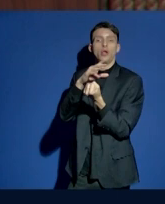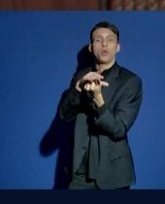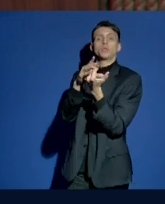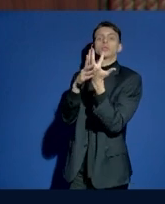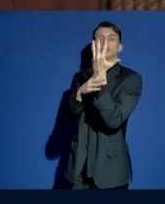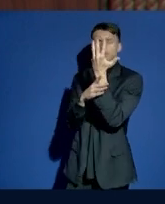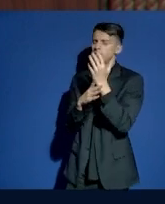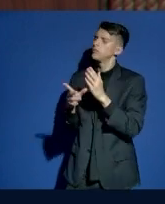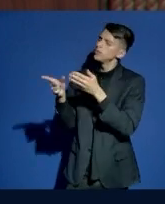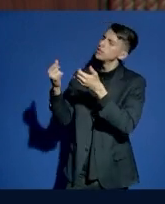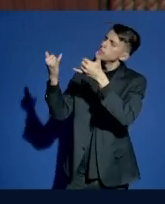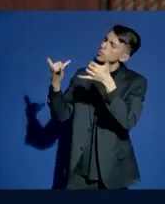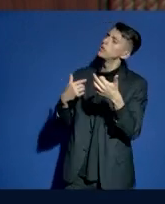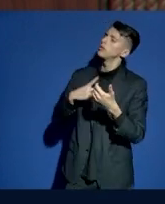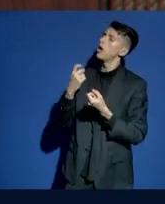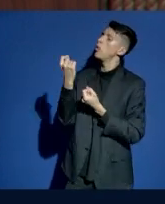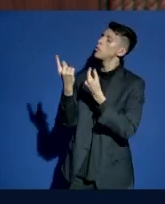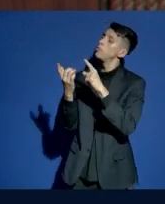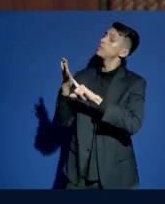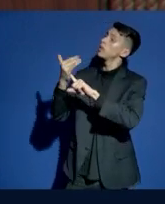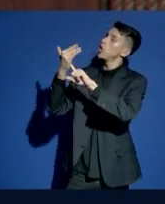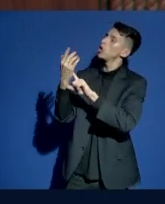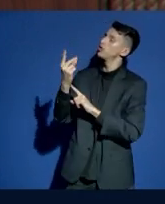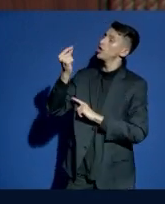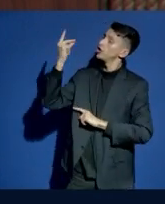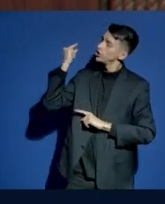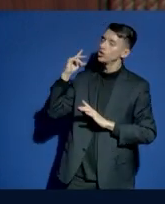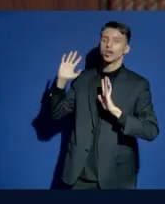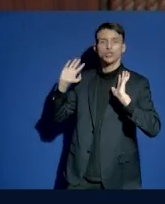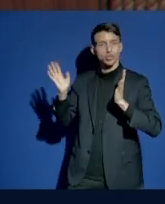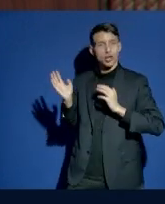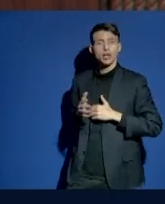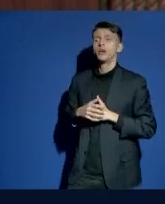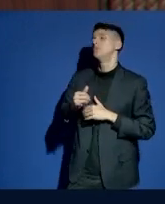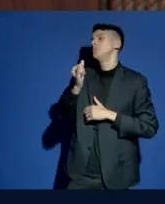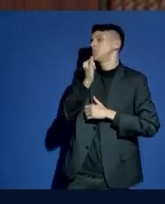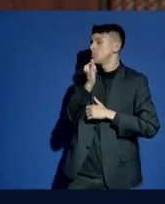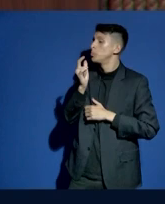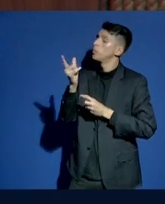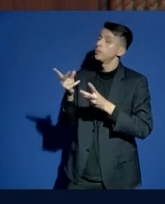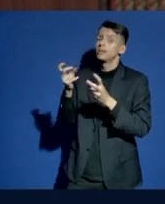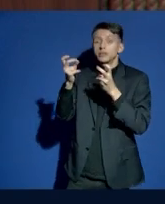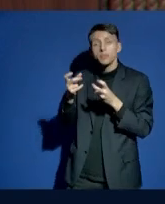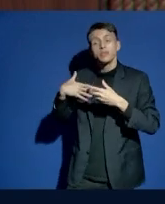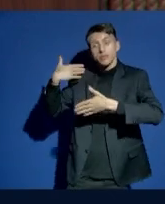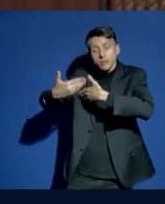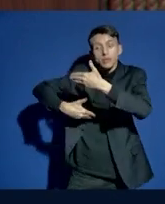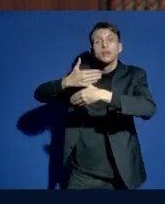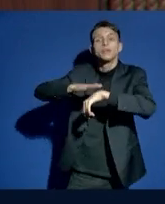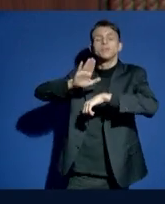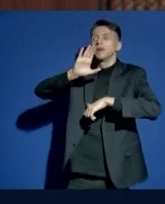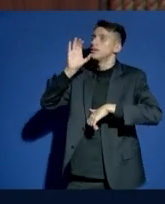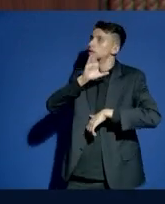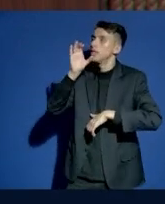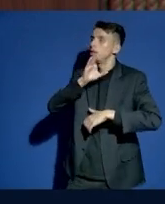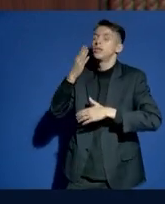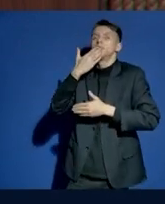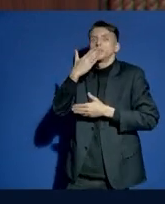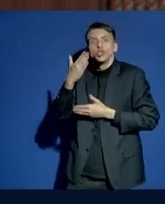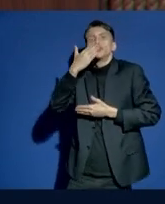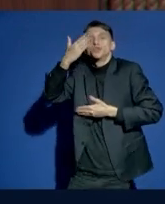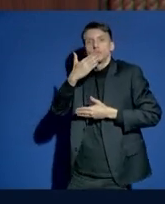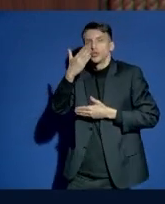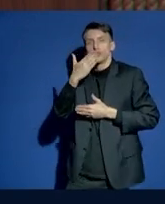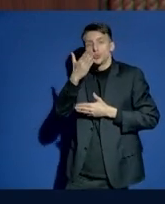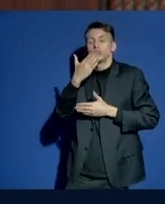que algumas tecnologias já existem há um bom tempo. Entretanto, o que a gente observa é uma aceleração de demanda muito grande